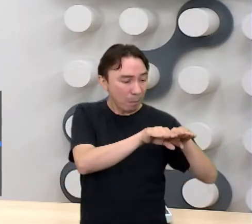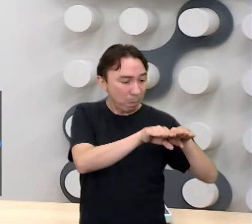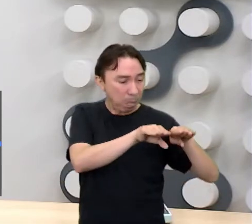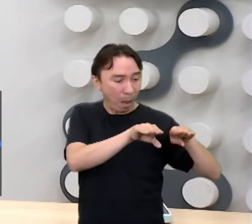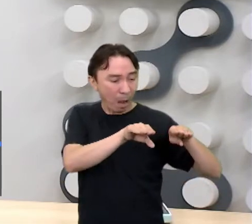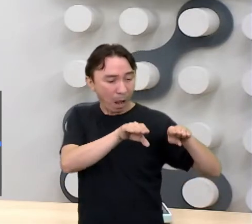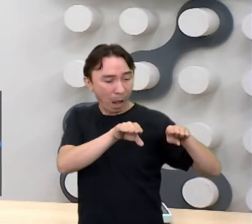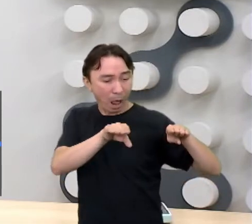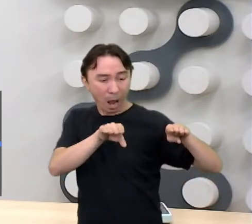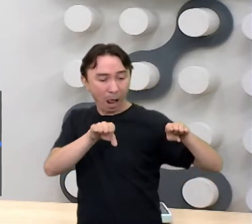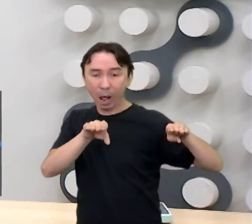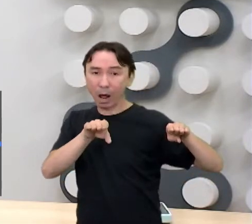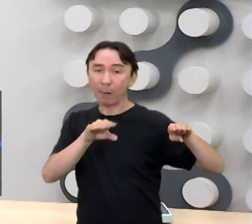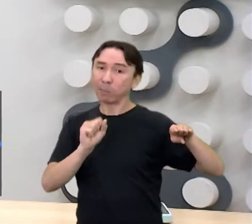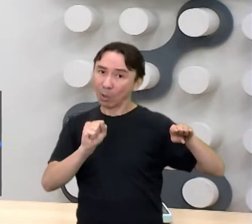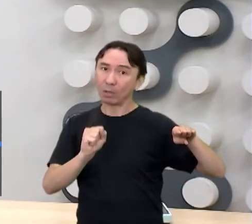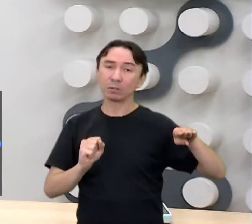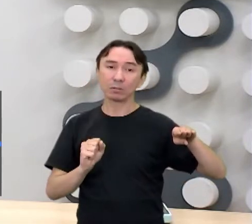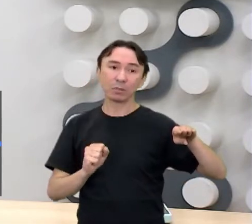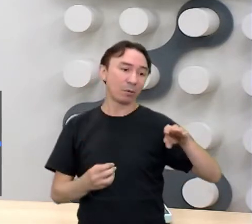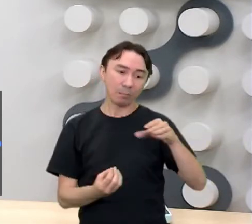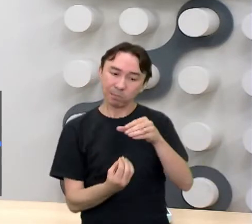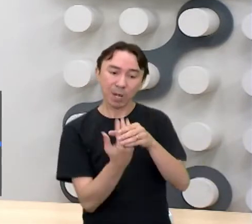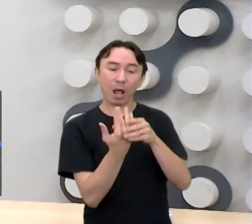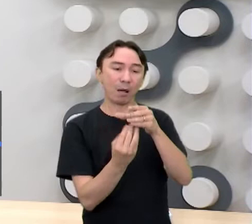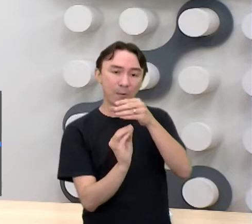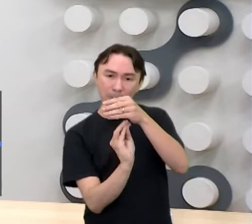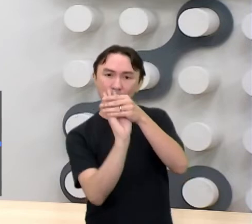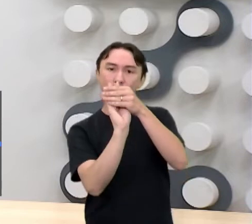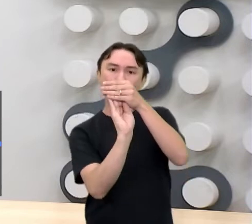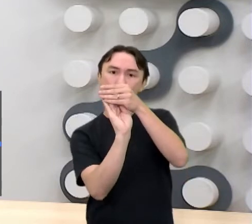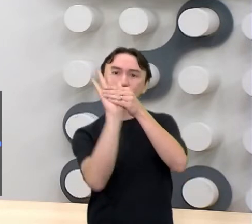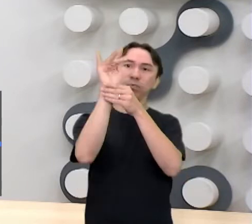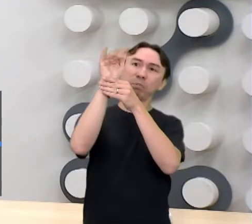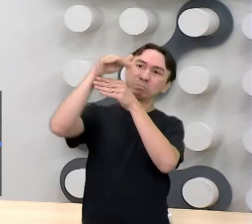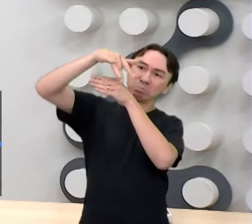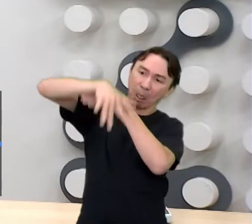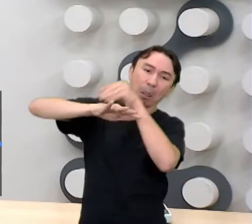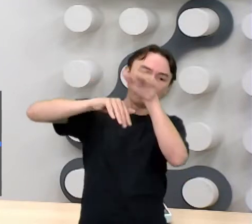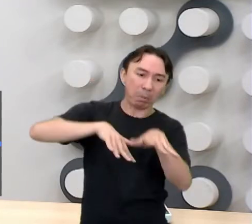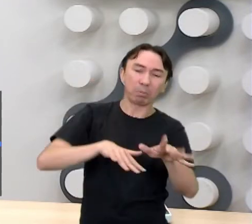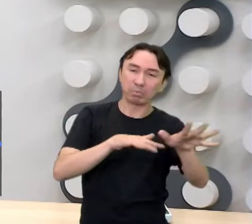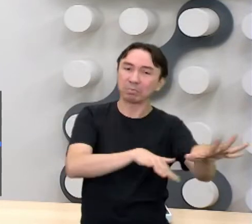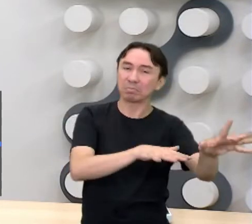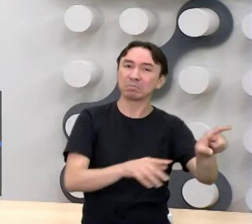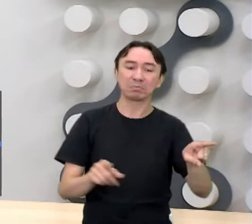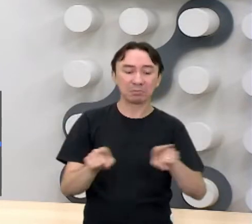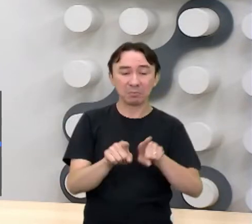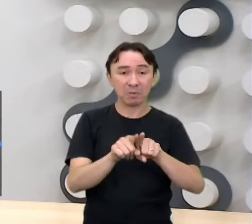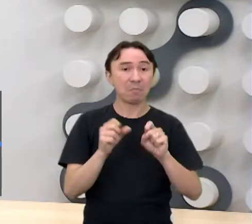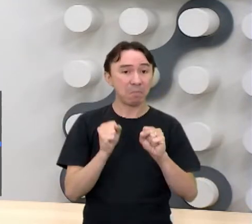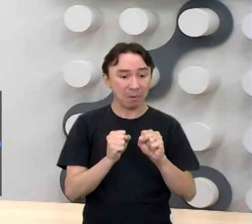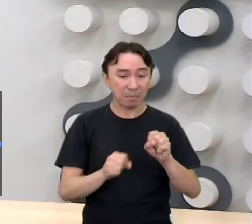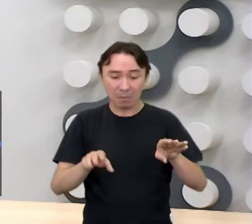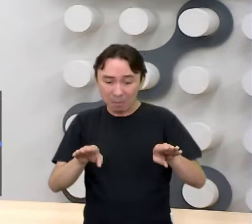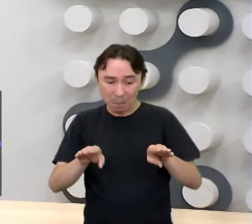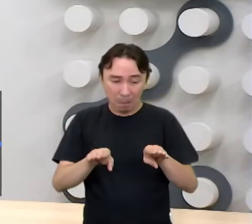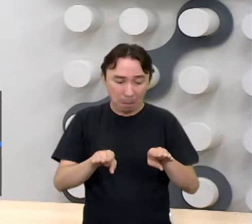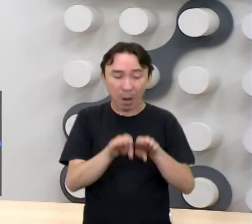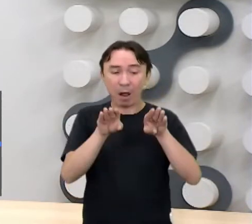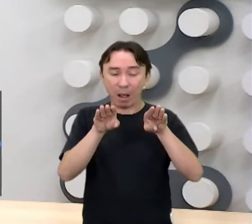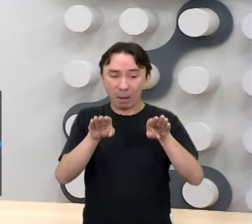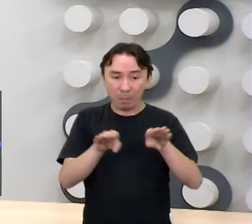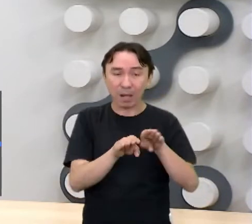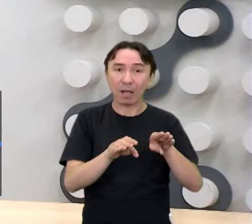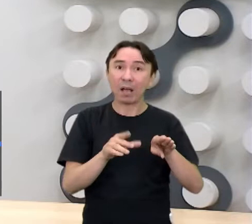né, o vulcanismo, né, erupções vulcânicas constantes, né, como também pode acontecer aí tsunamis com o movimento aí das placas tectônicas,